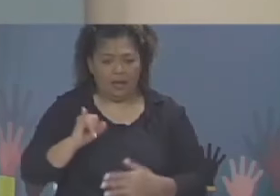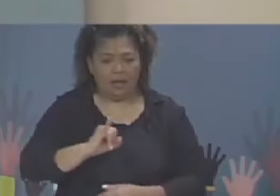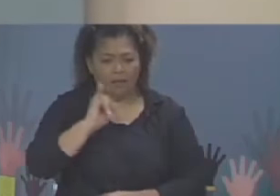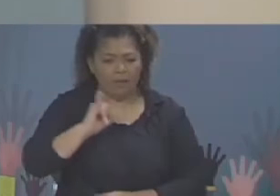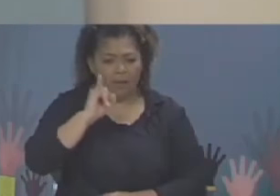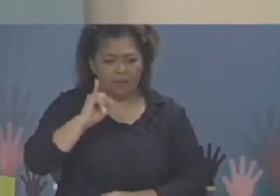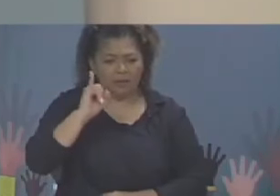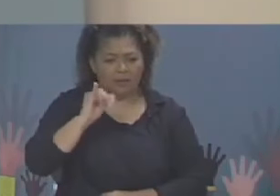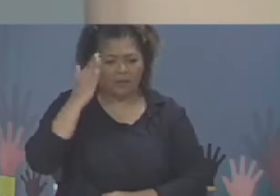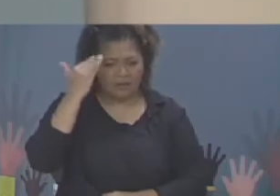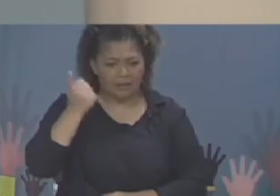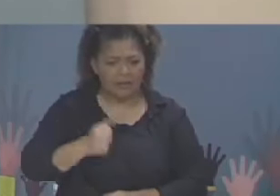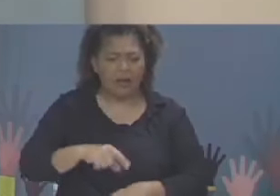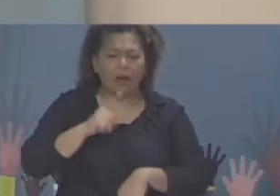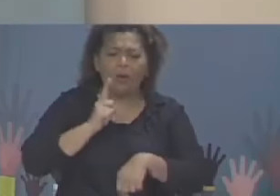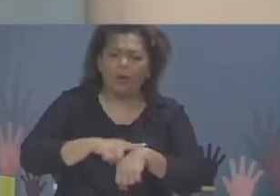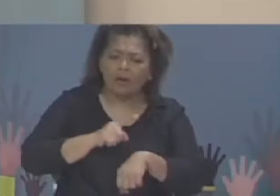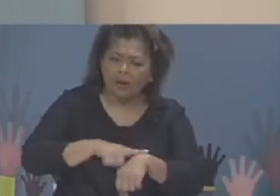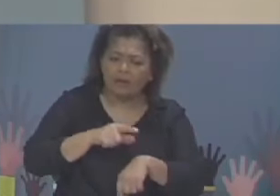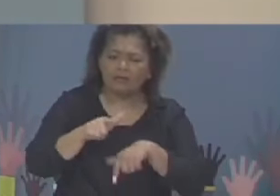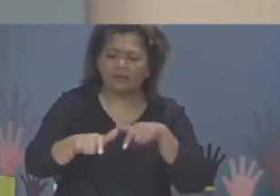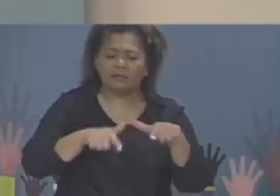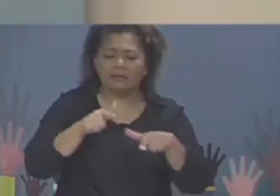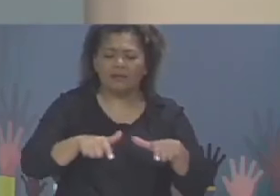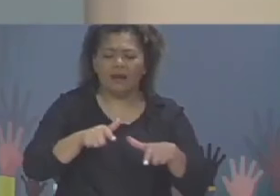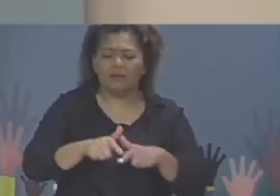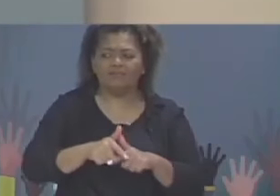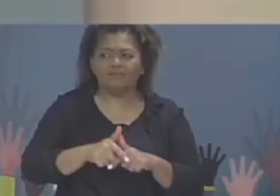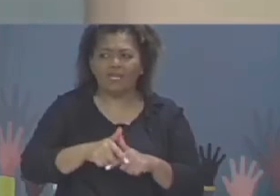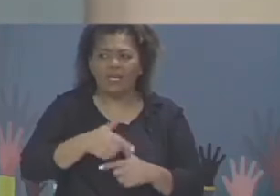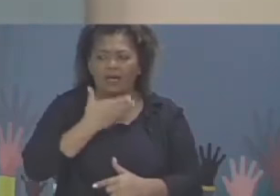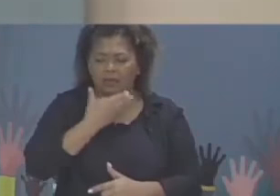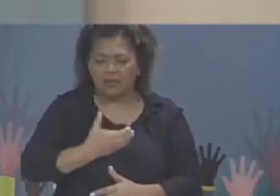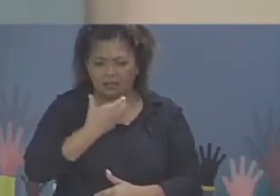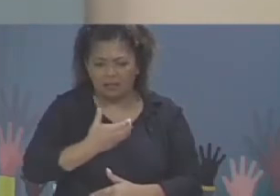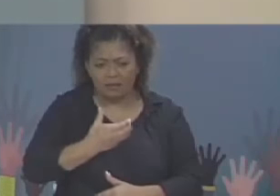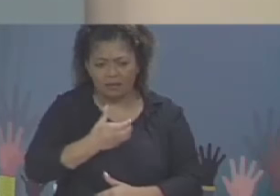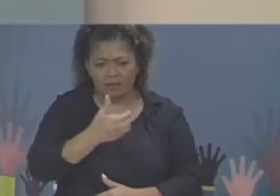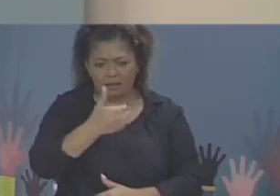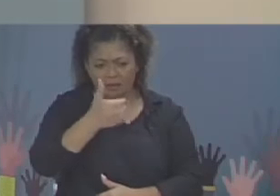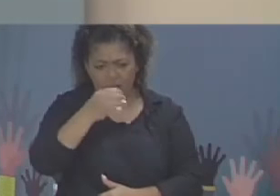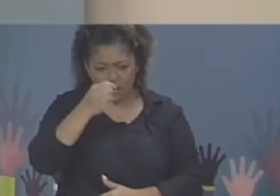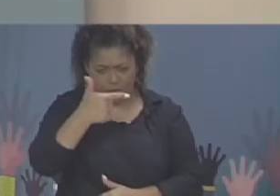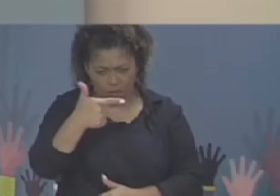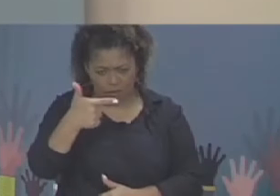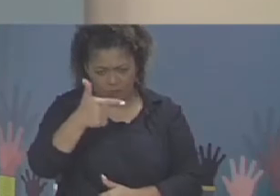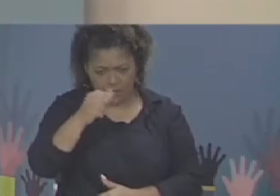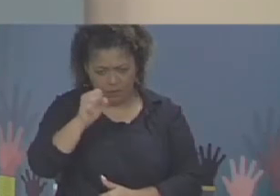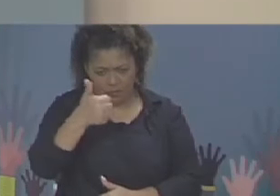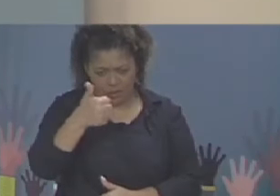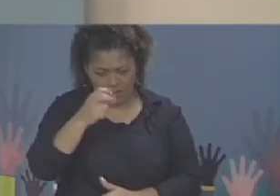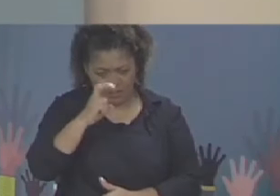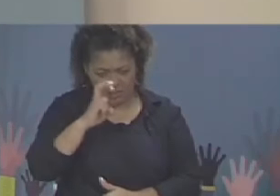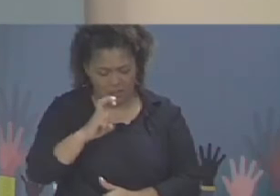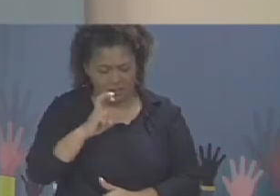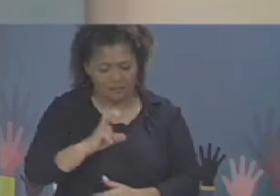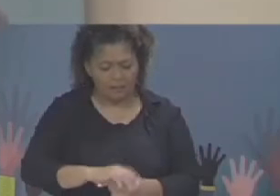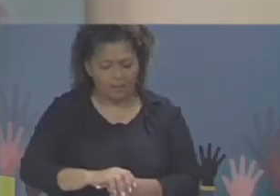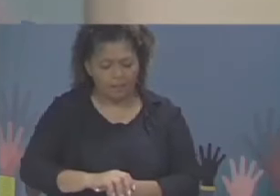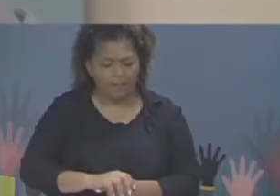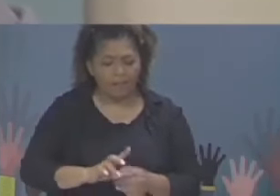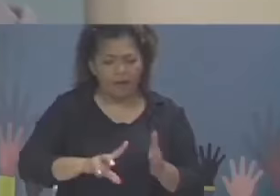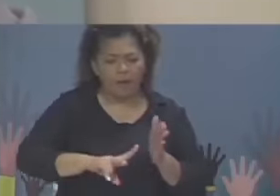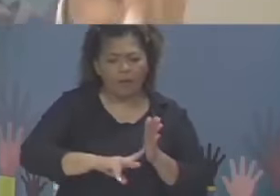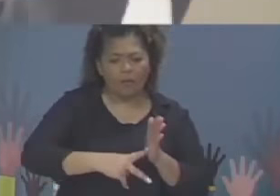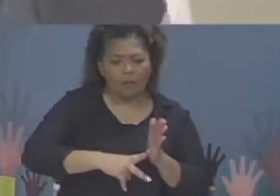horária e ambiente de trabalho. Além disso, em dezembro de 2015, teve uma nota de repúdio pública do Sindicof e dos trabalhadores do